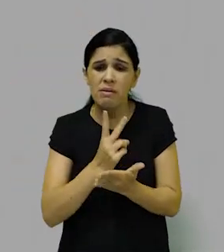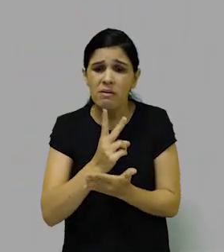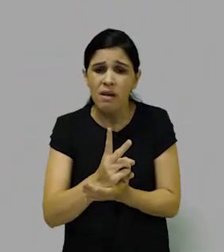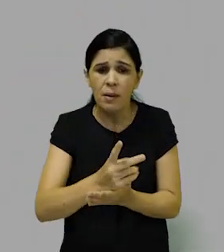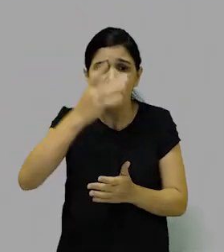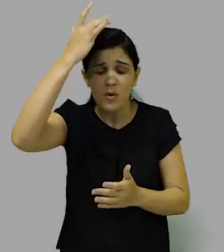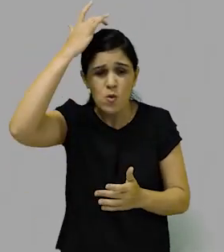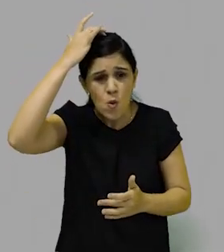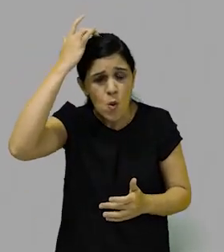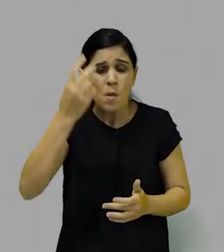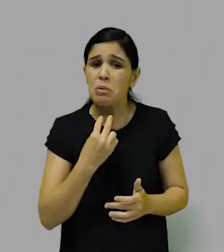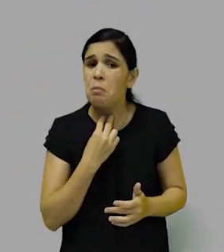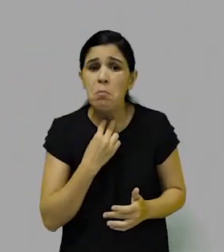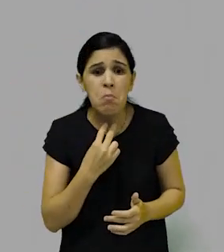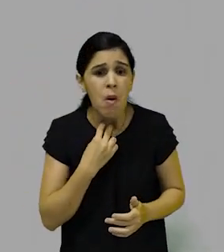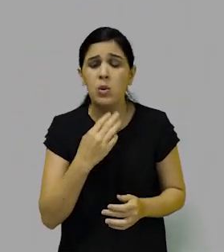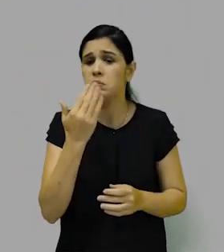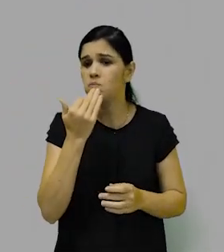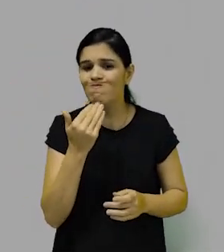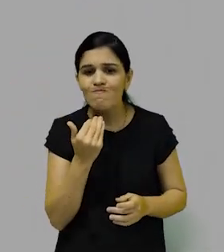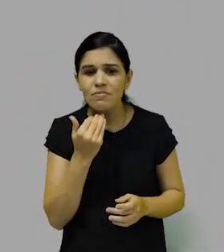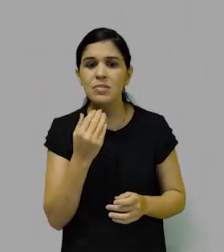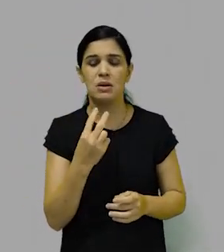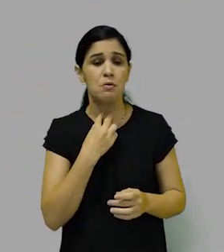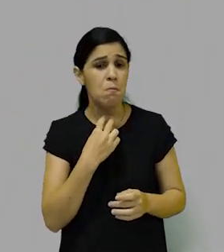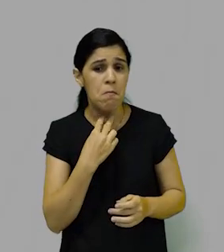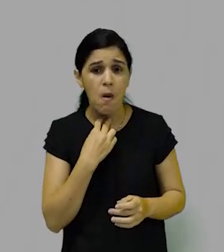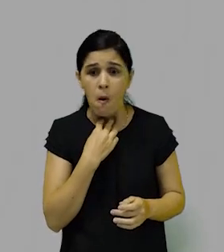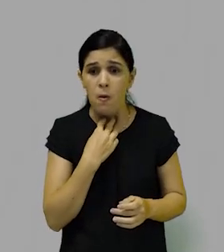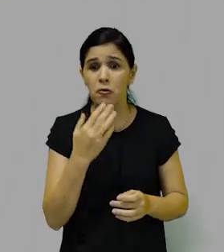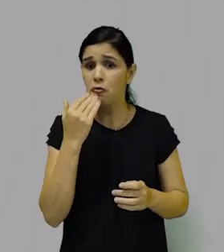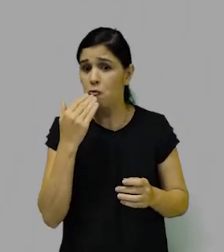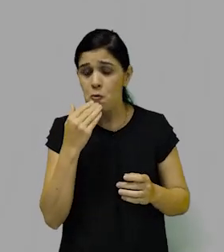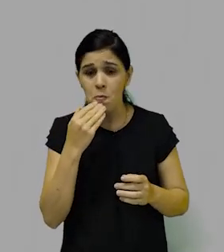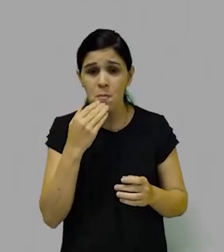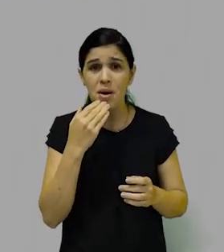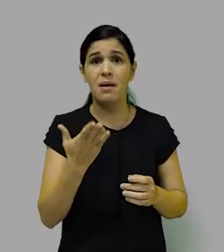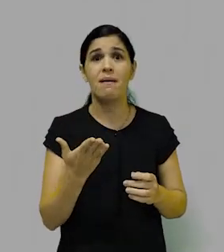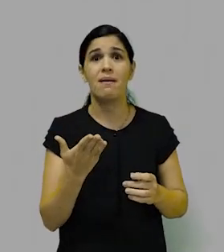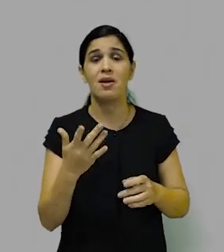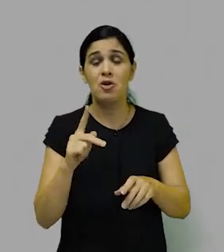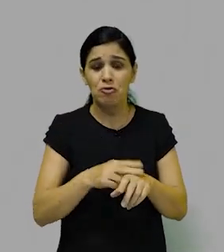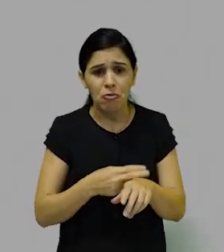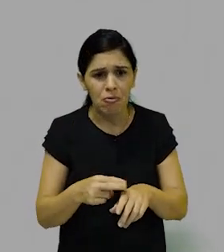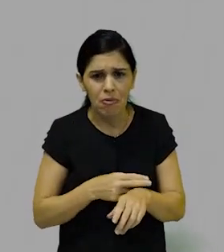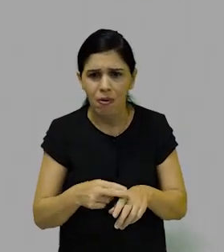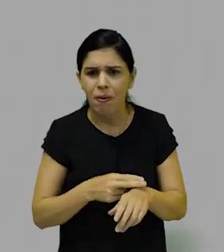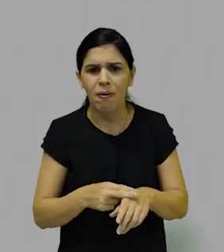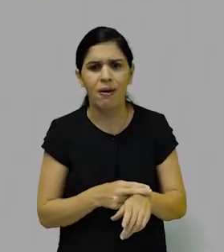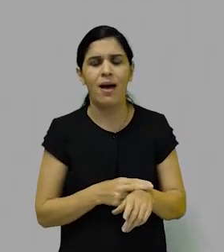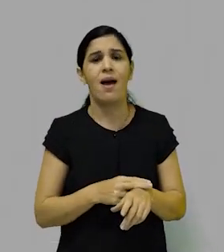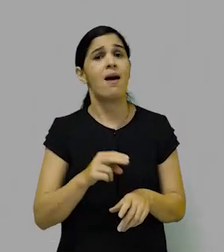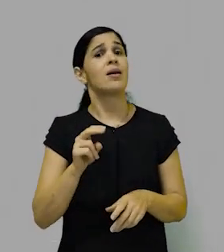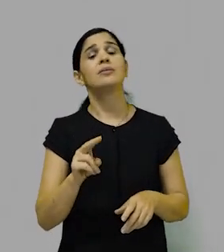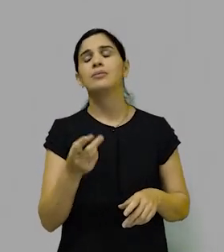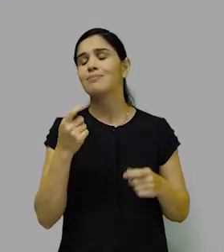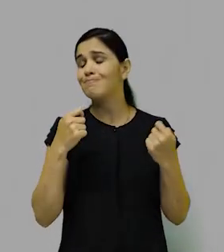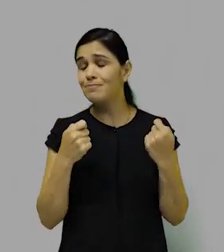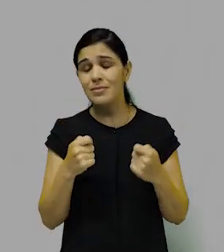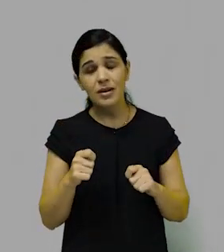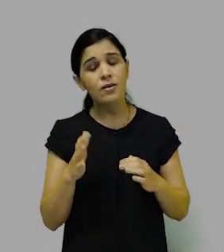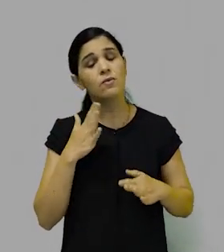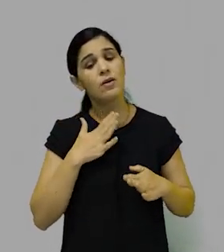pessoa magra, que sempre precisa ter um ganho maior de massa muscular. Tá certo?